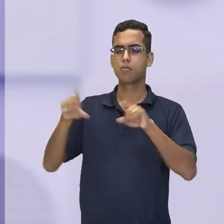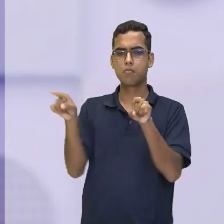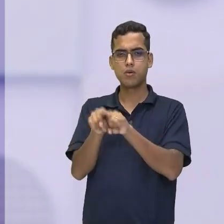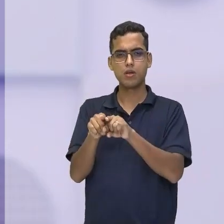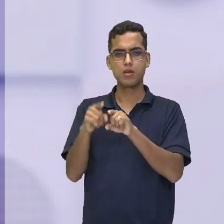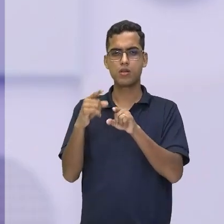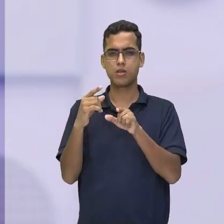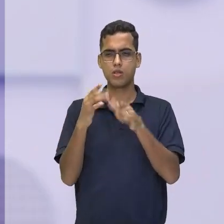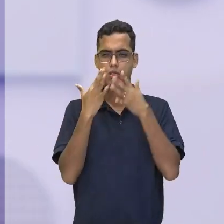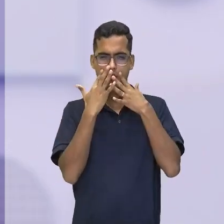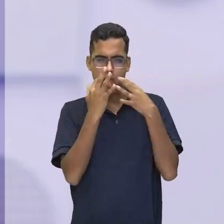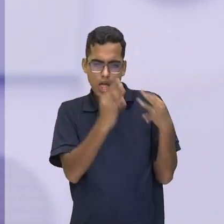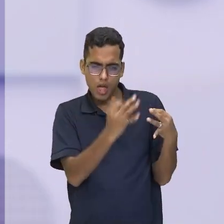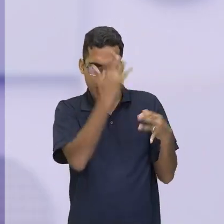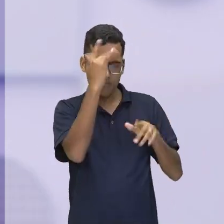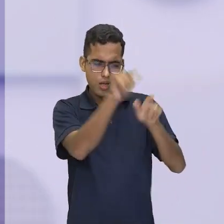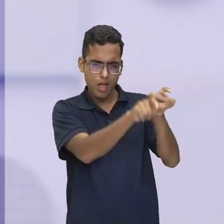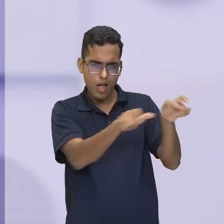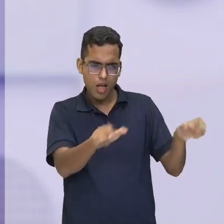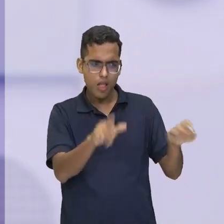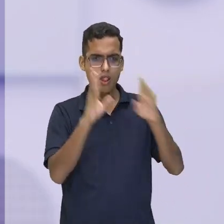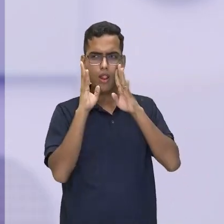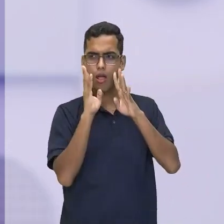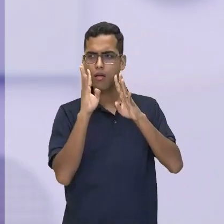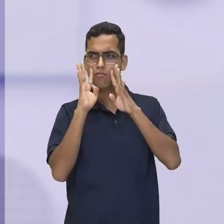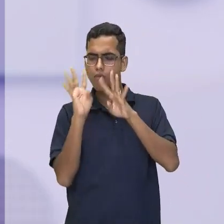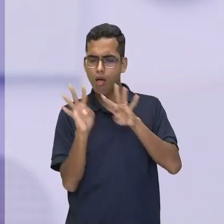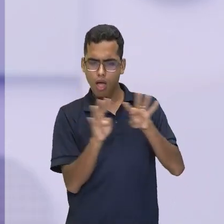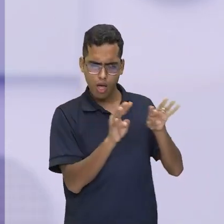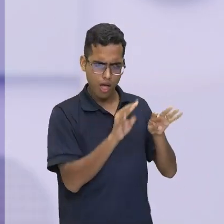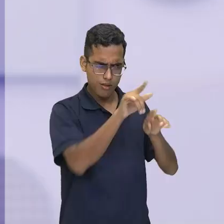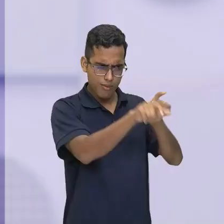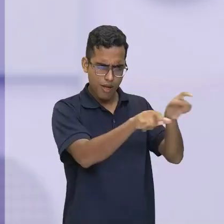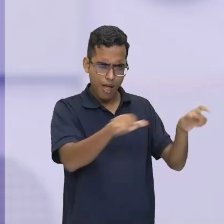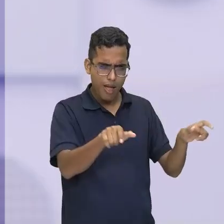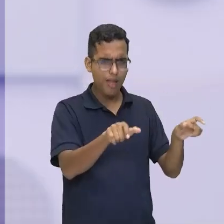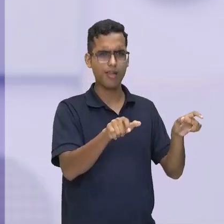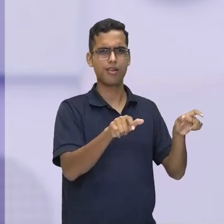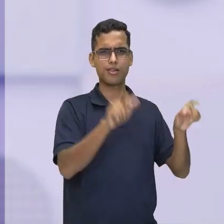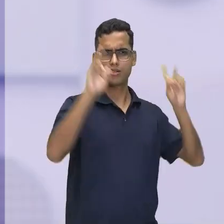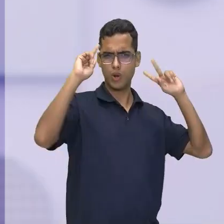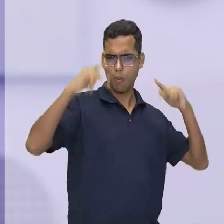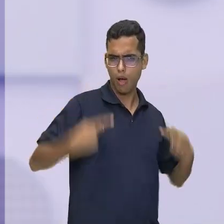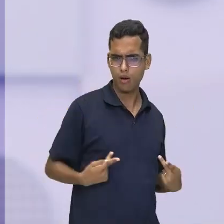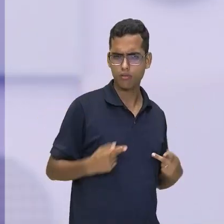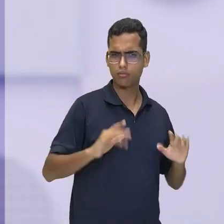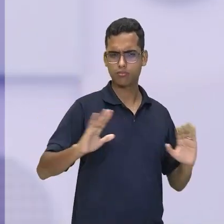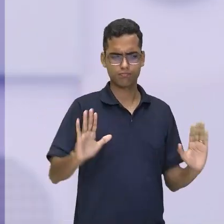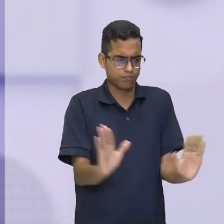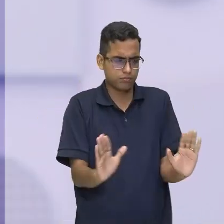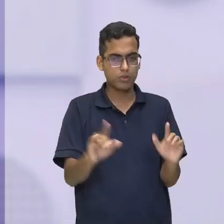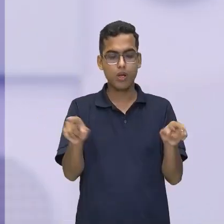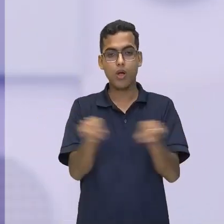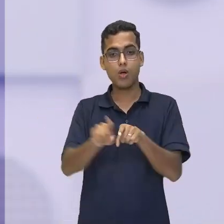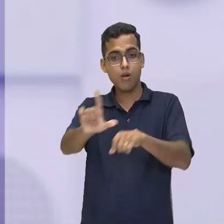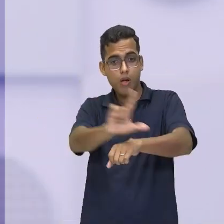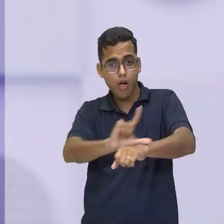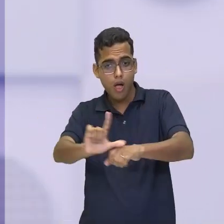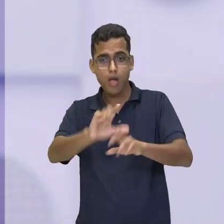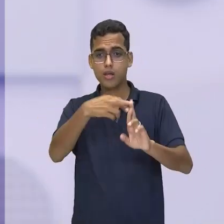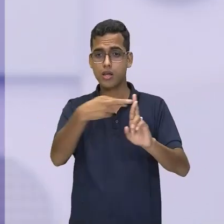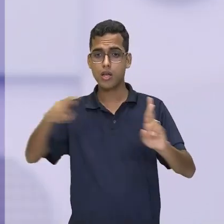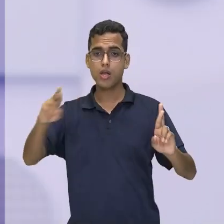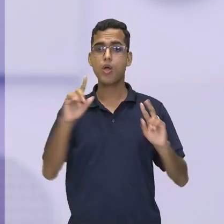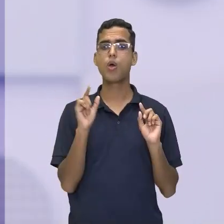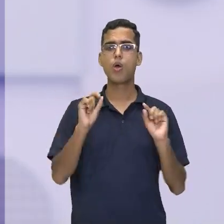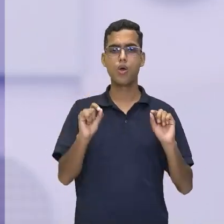atenção nos homens. Só que há uma questão, o líder religioso, ele é consagrado, né?